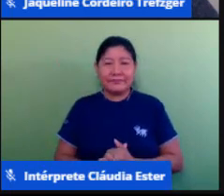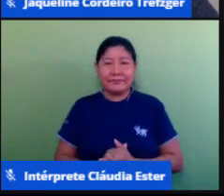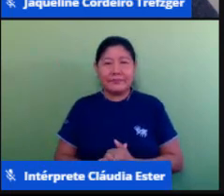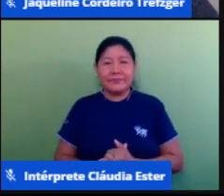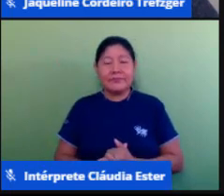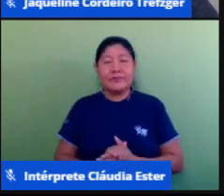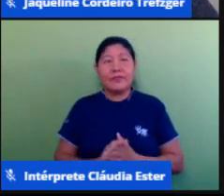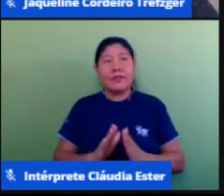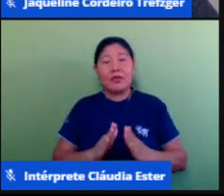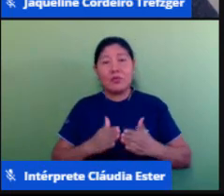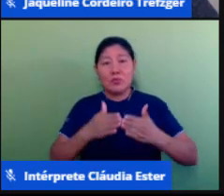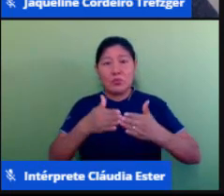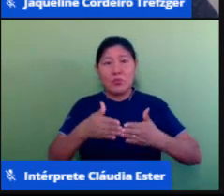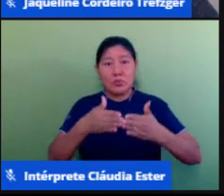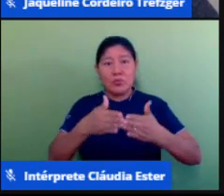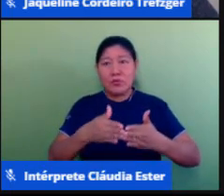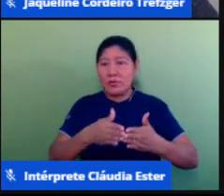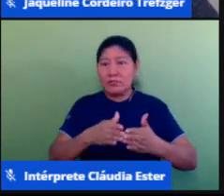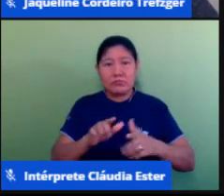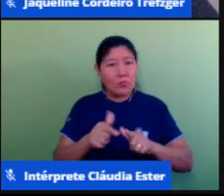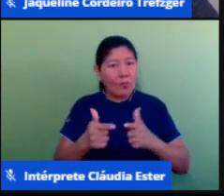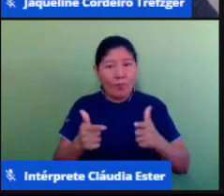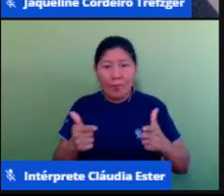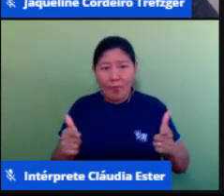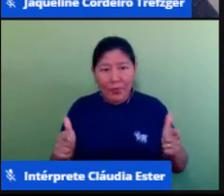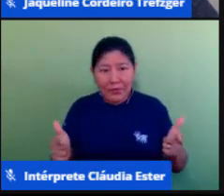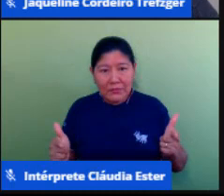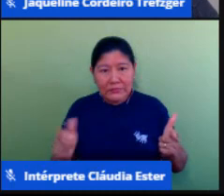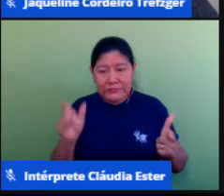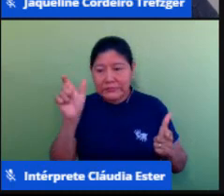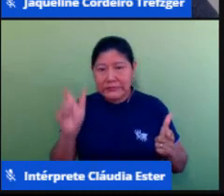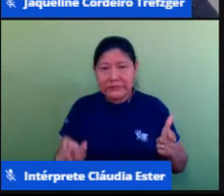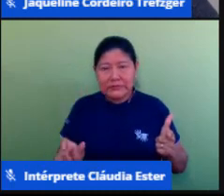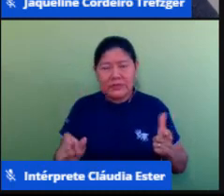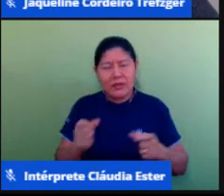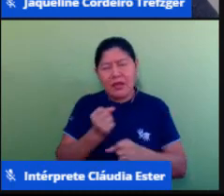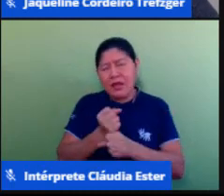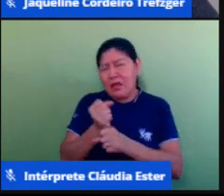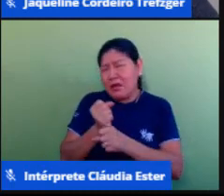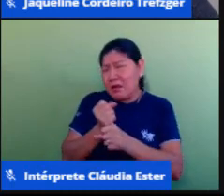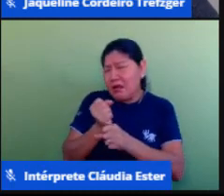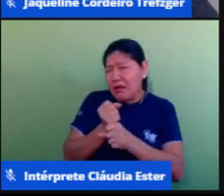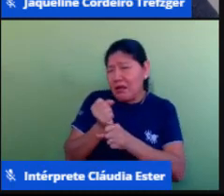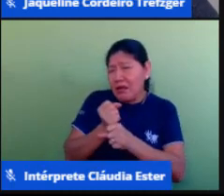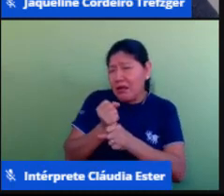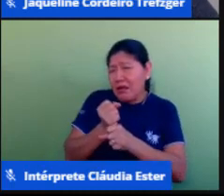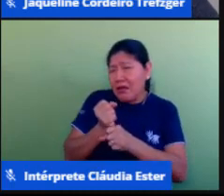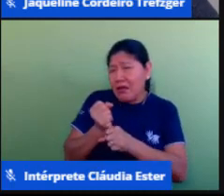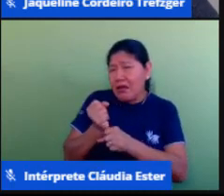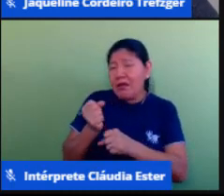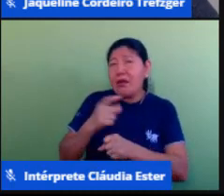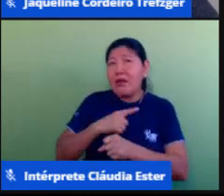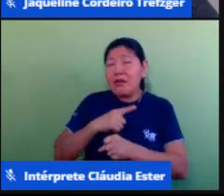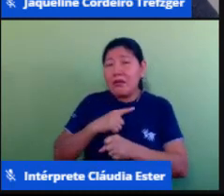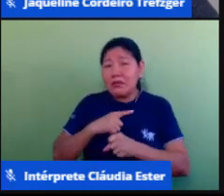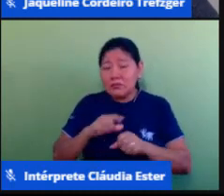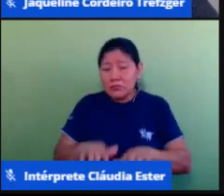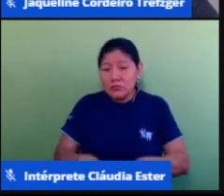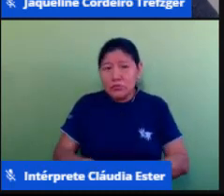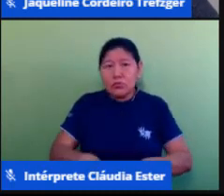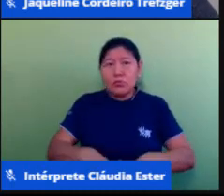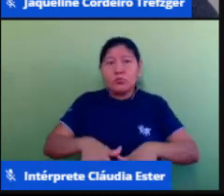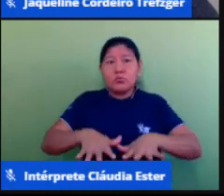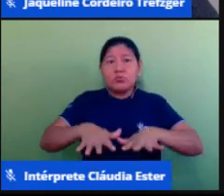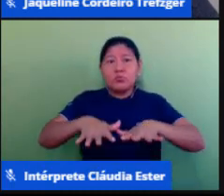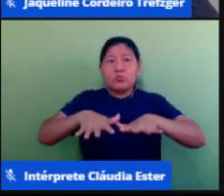Arca de Ninguém. Há muitos e muitos anos, houve uma enorme enchente na terra.